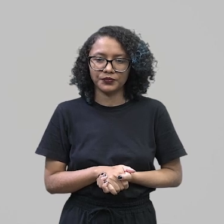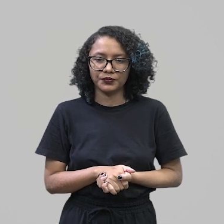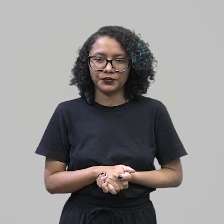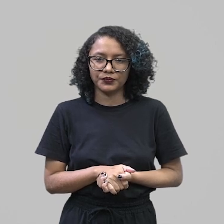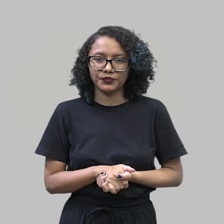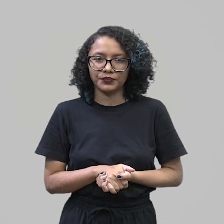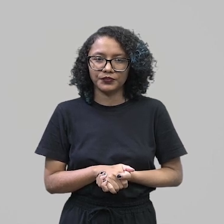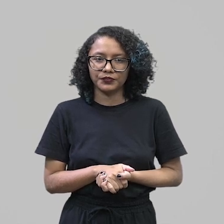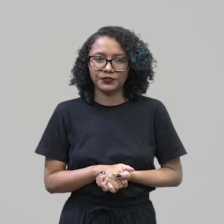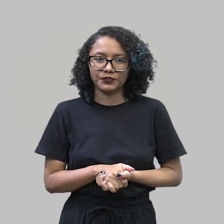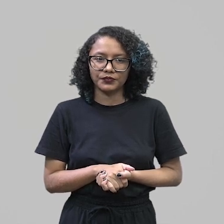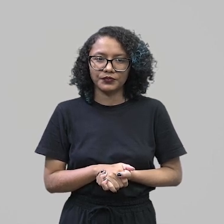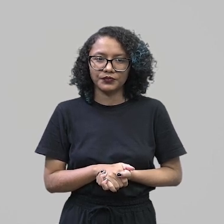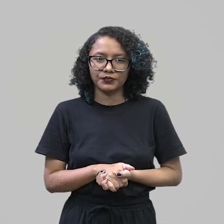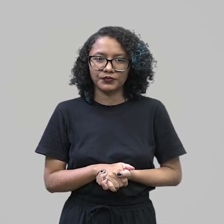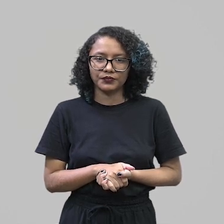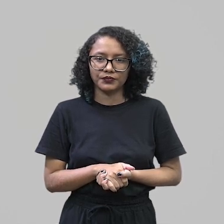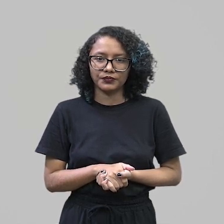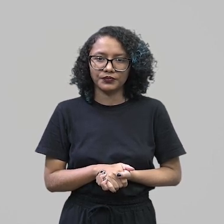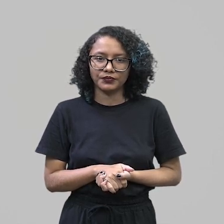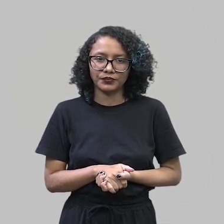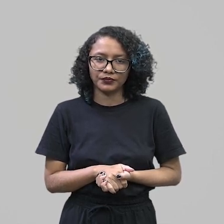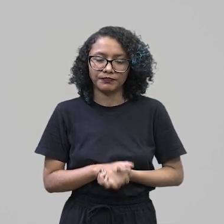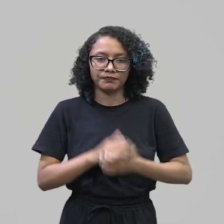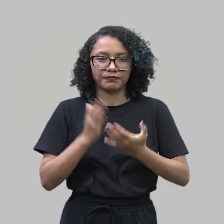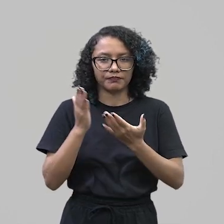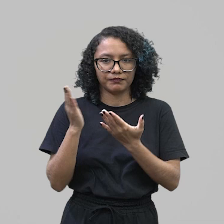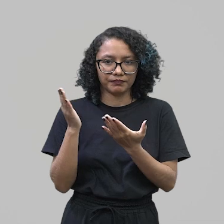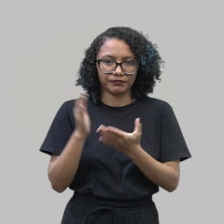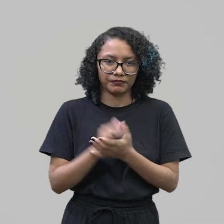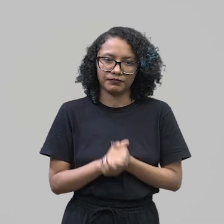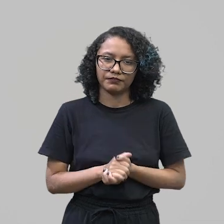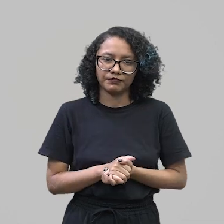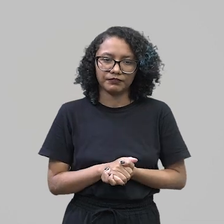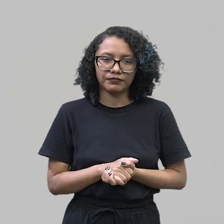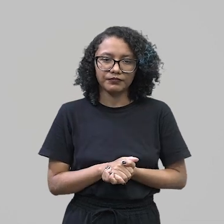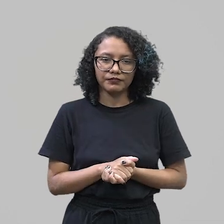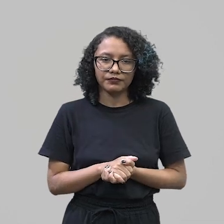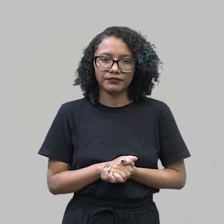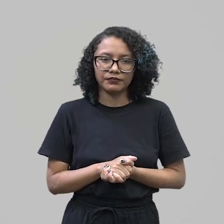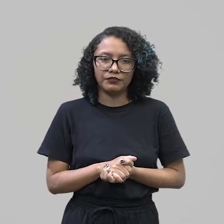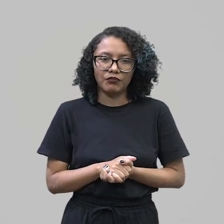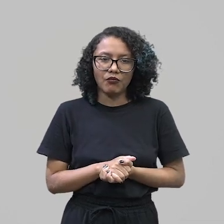do movimento abolicionista. Nós temos